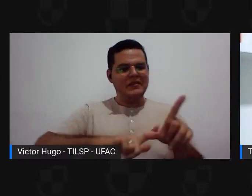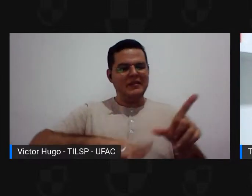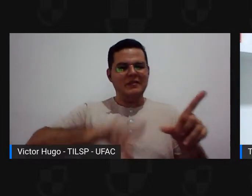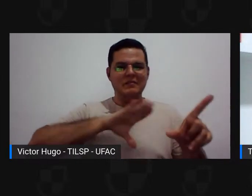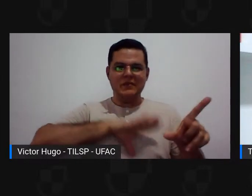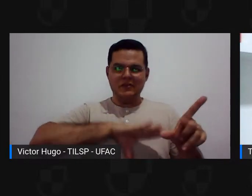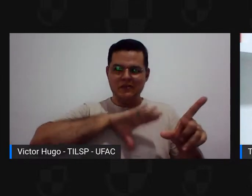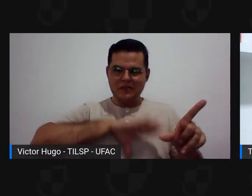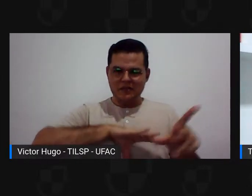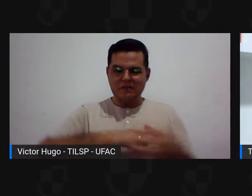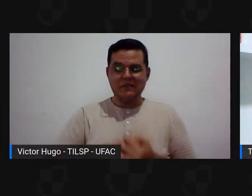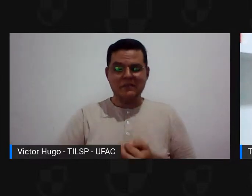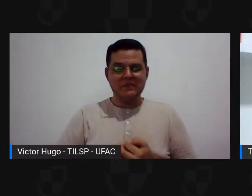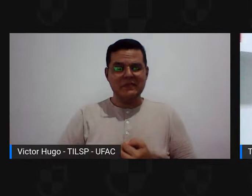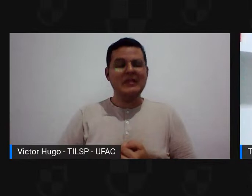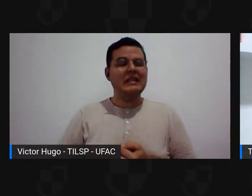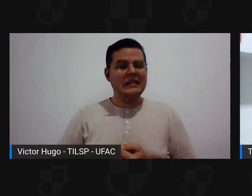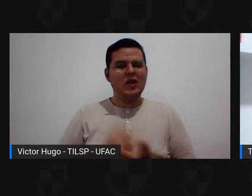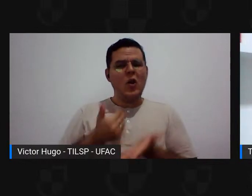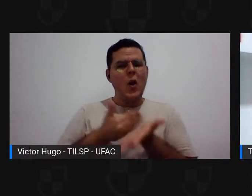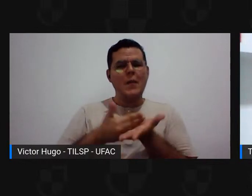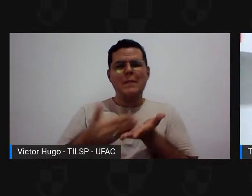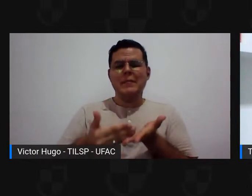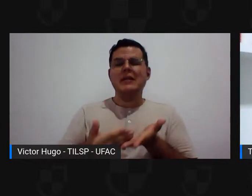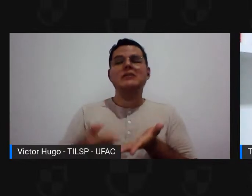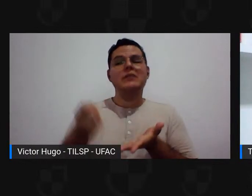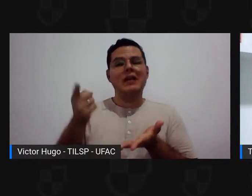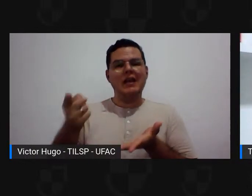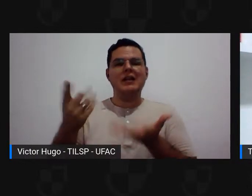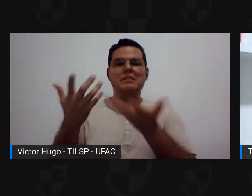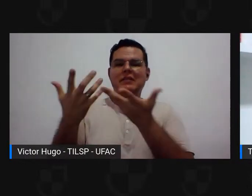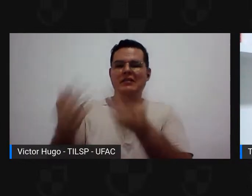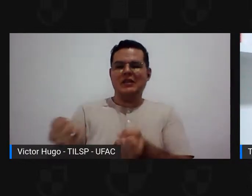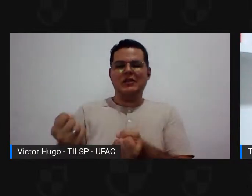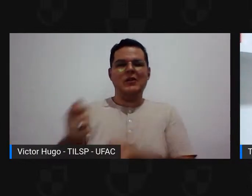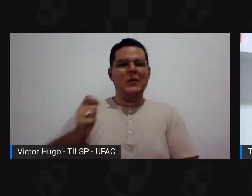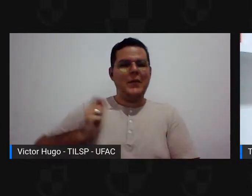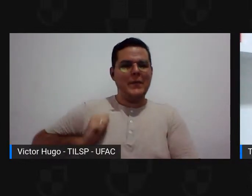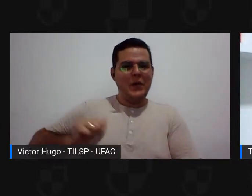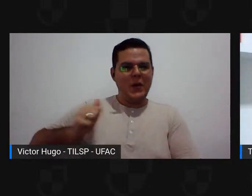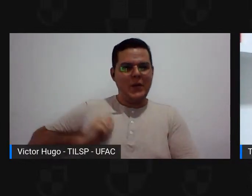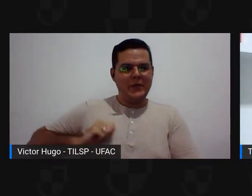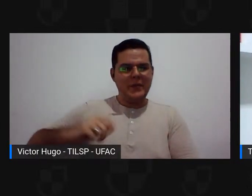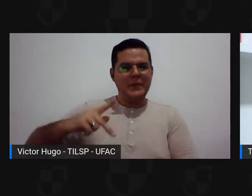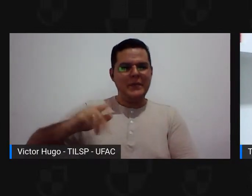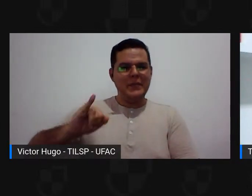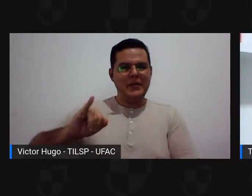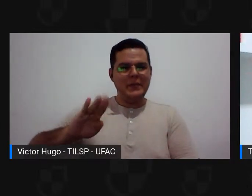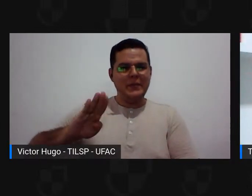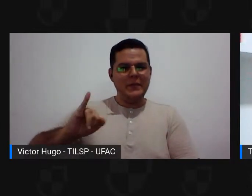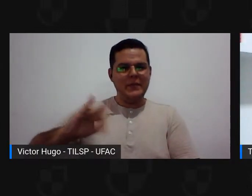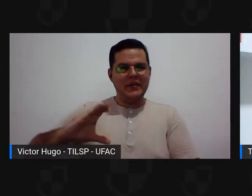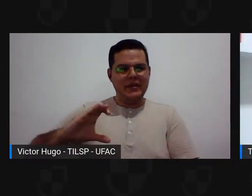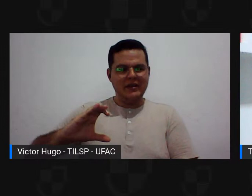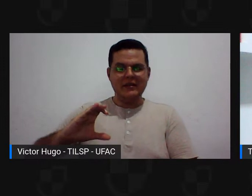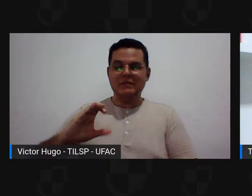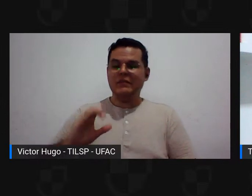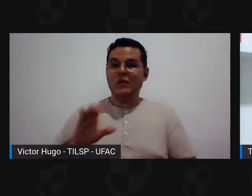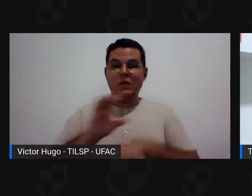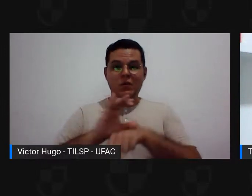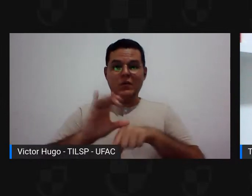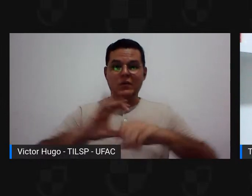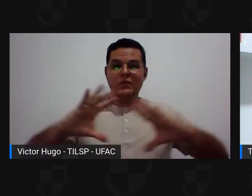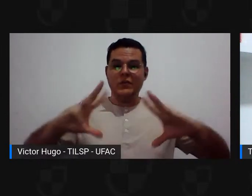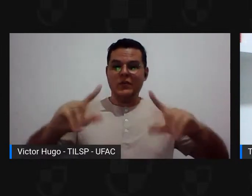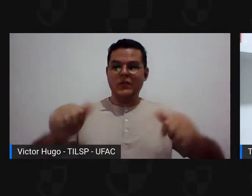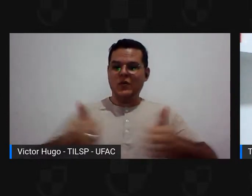ela já me aceitou como sua bolsista pibique e foi toda uma trajetória, o curso inteiro, aprendendo a